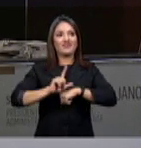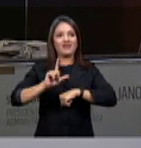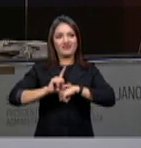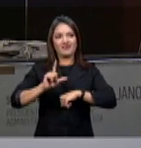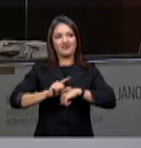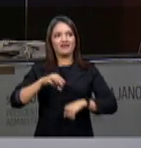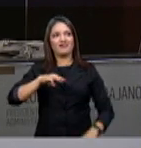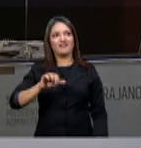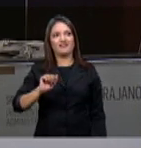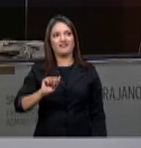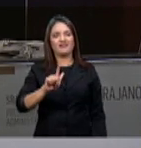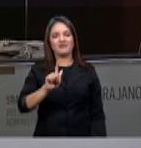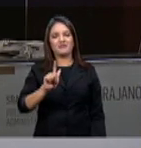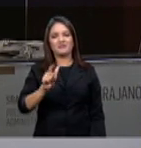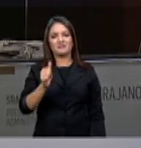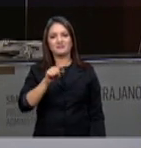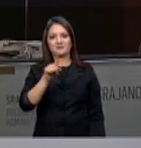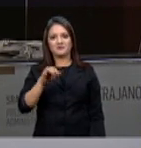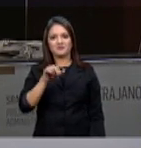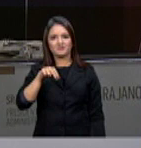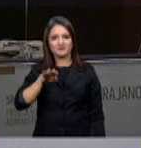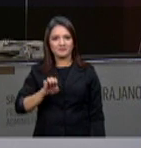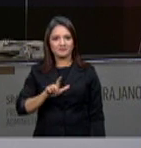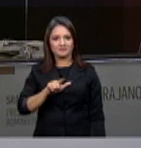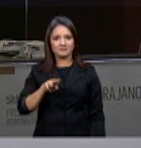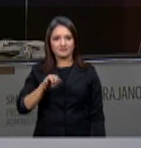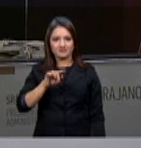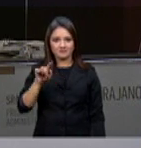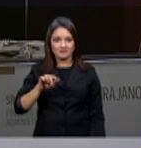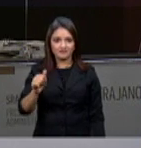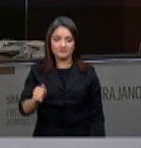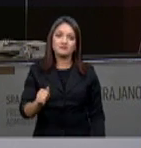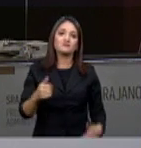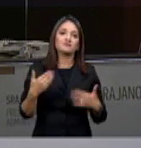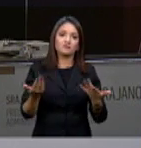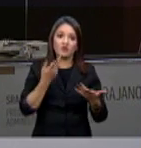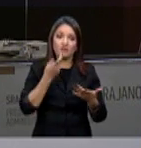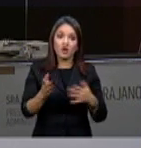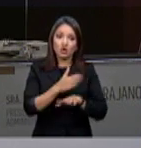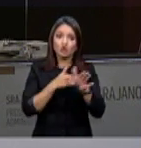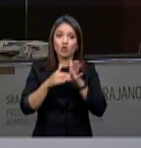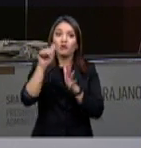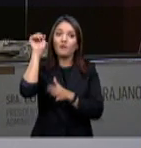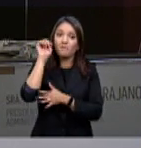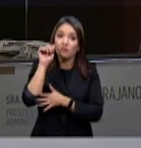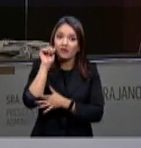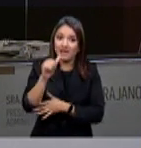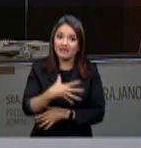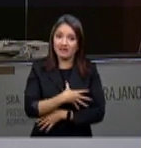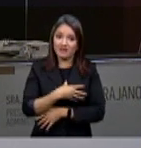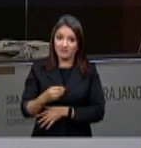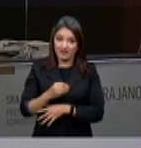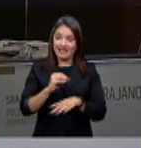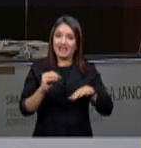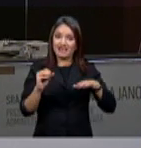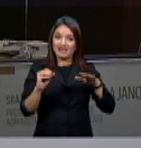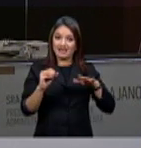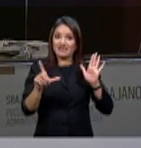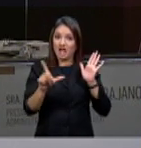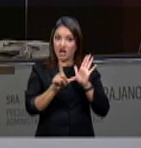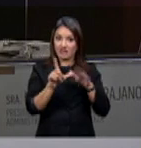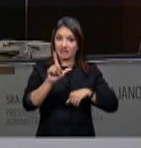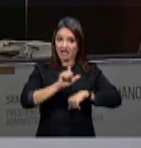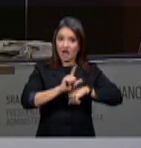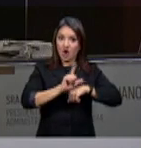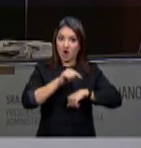colocou o cheque mãe que que é isso há mais de 15 anos toda mulher que tem filho até 11 anos de idade lá não é nenhuma nenhuma